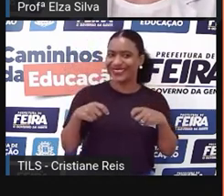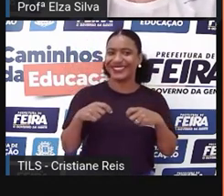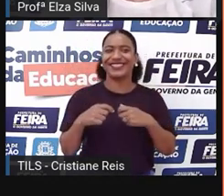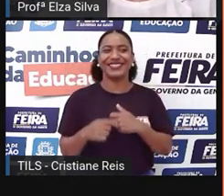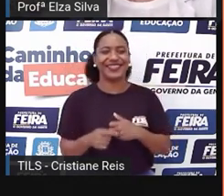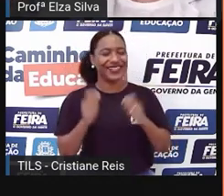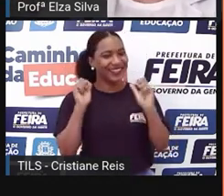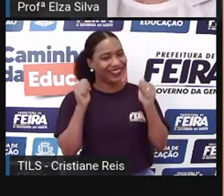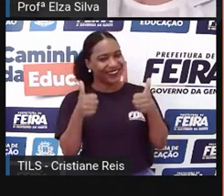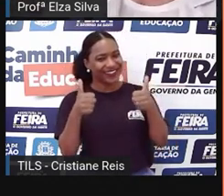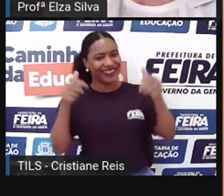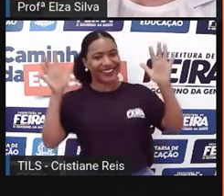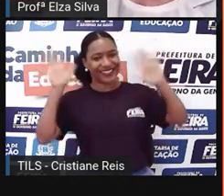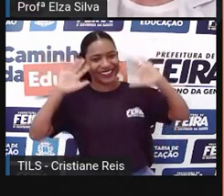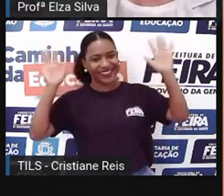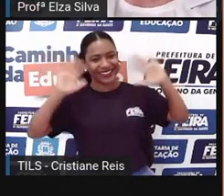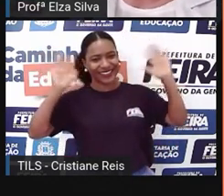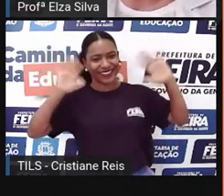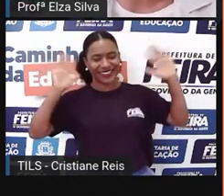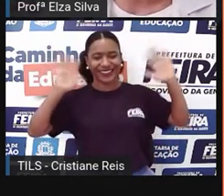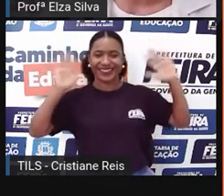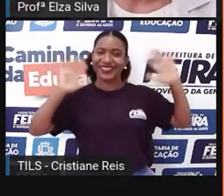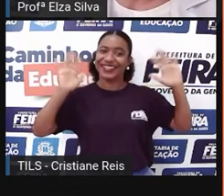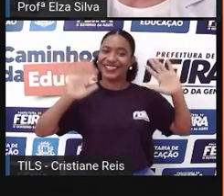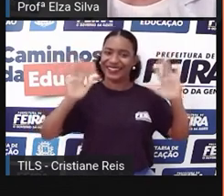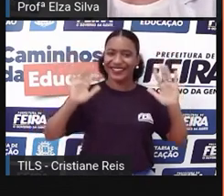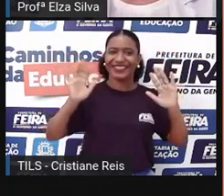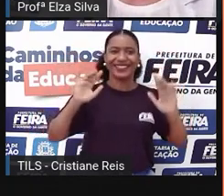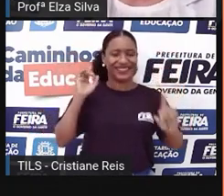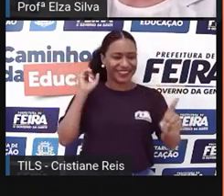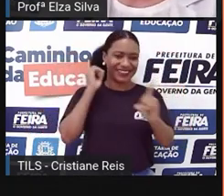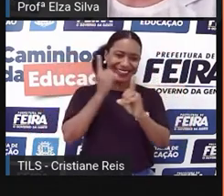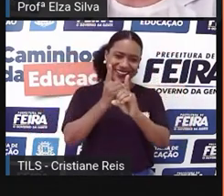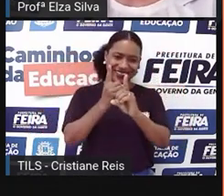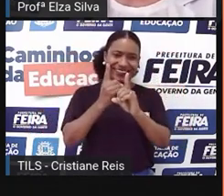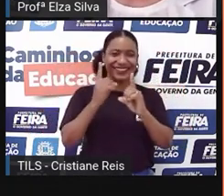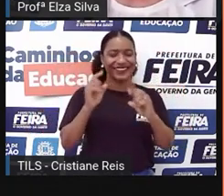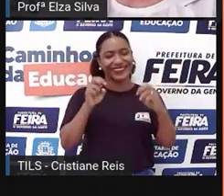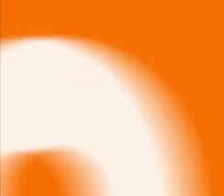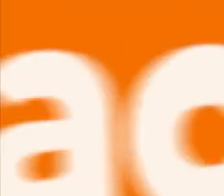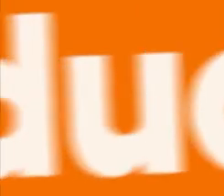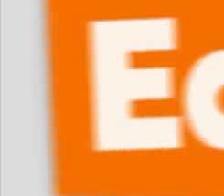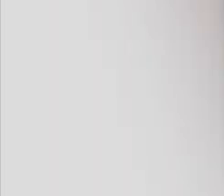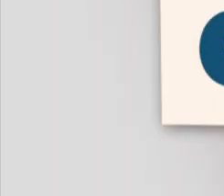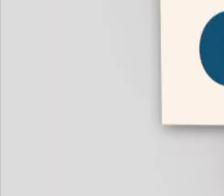students? Bye! See you next class. A gente se vê na próxima aula.